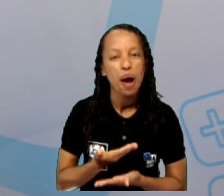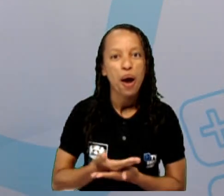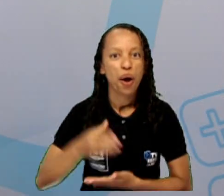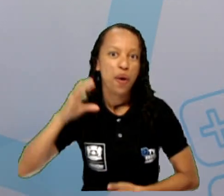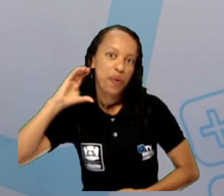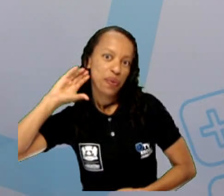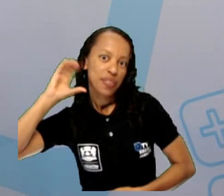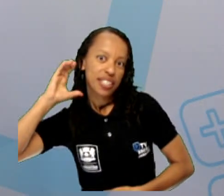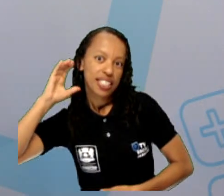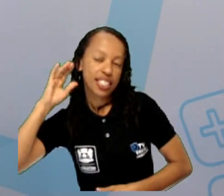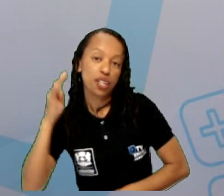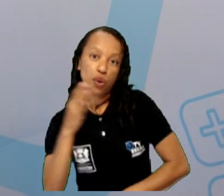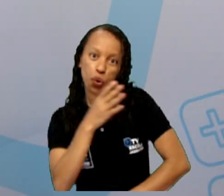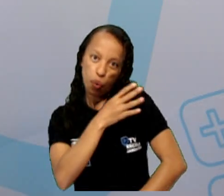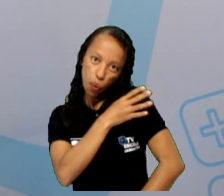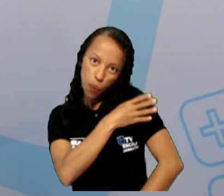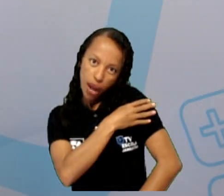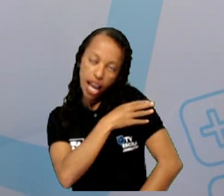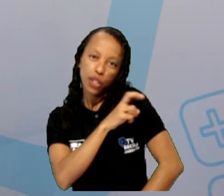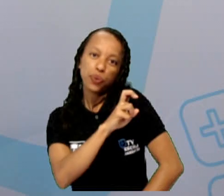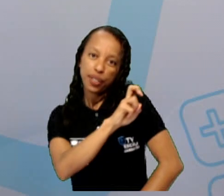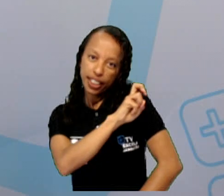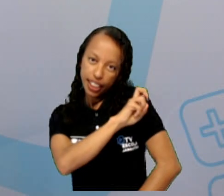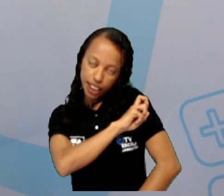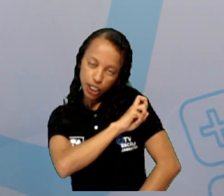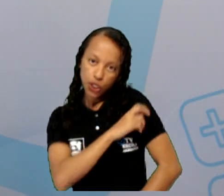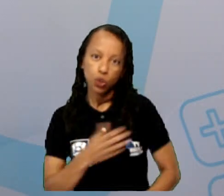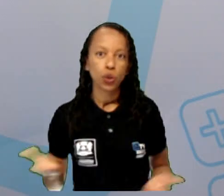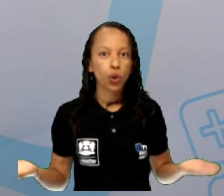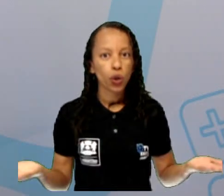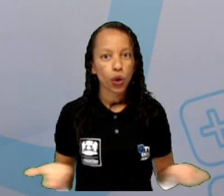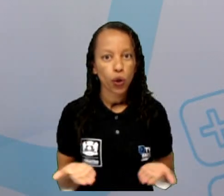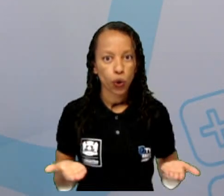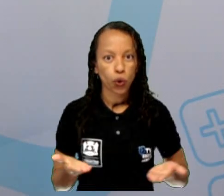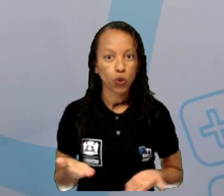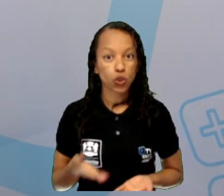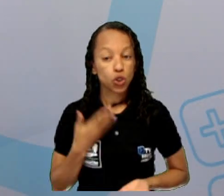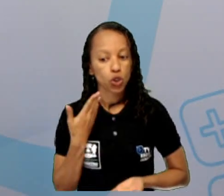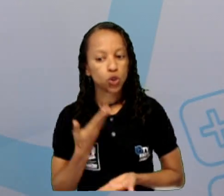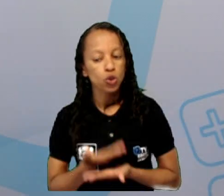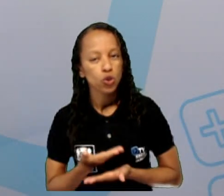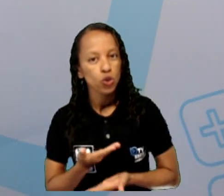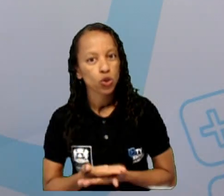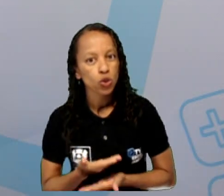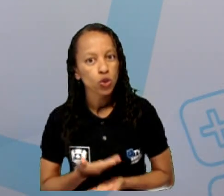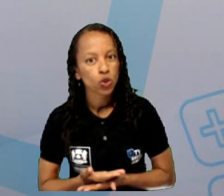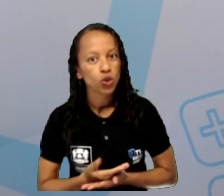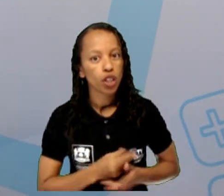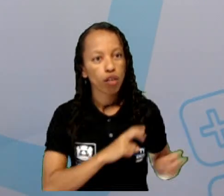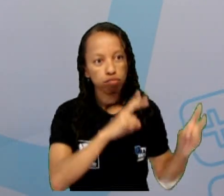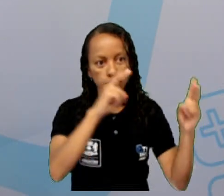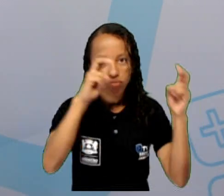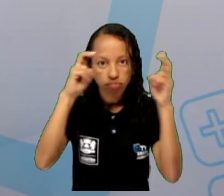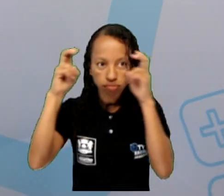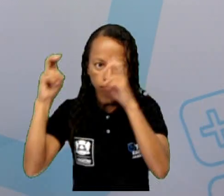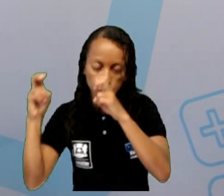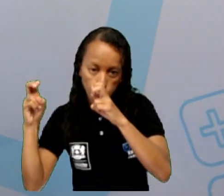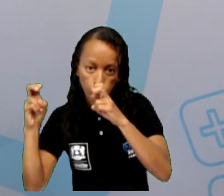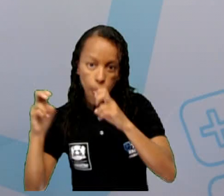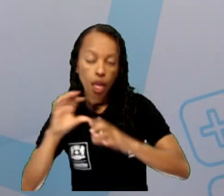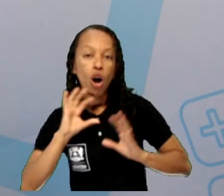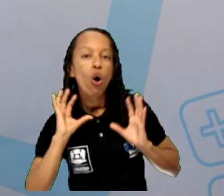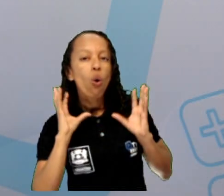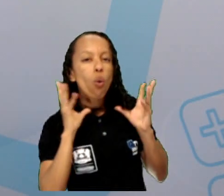ciências para os quartos e quintos anos. Hoje nós vamos estudar sobre os animais e o equilíbrio